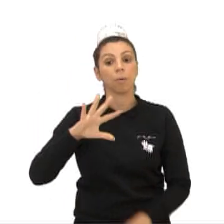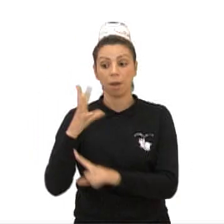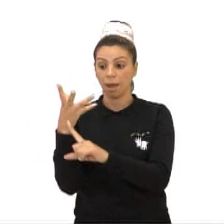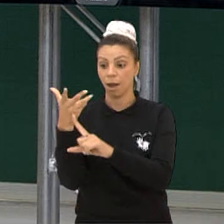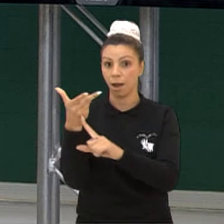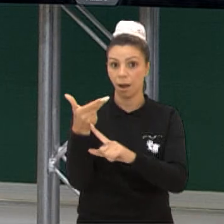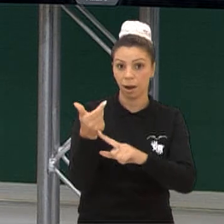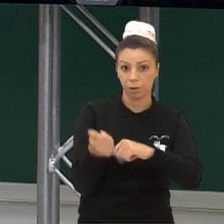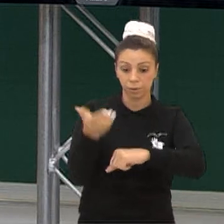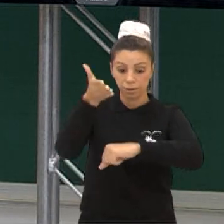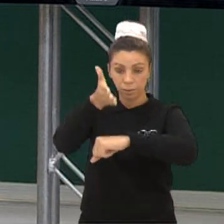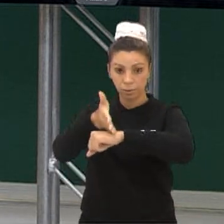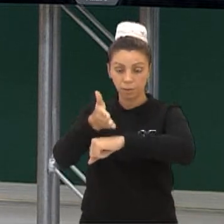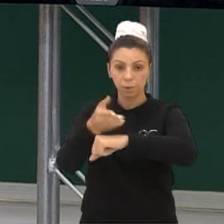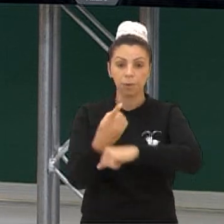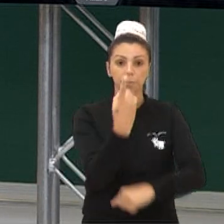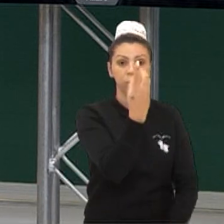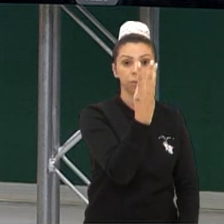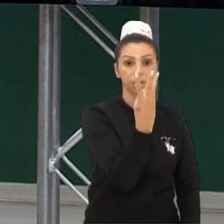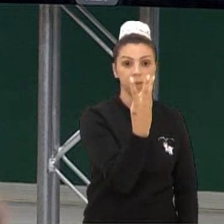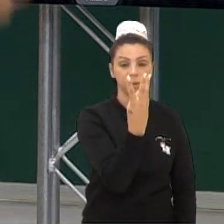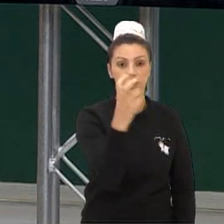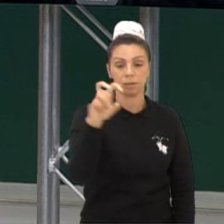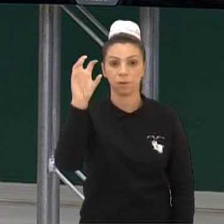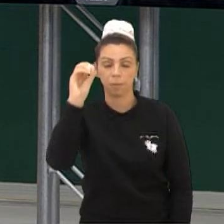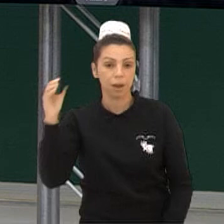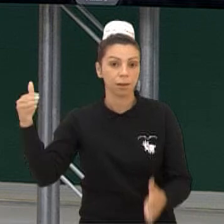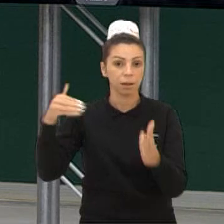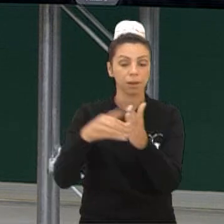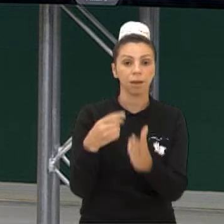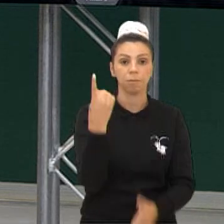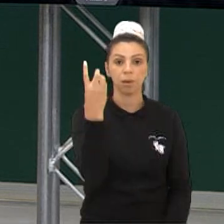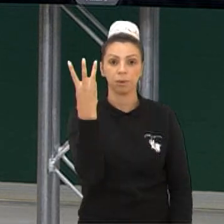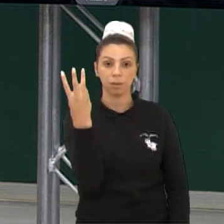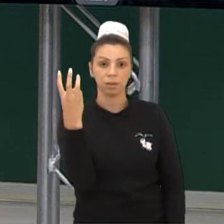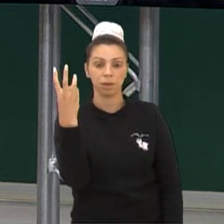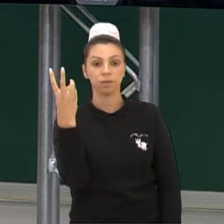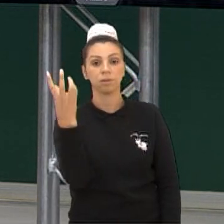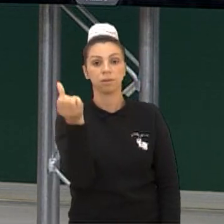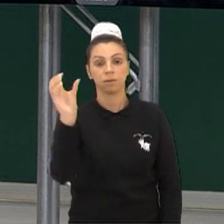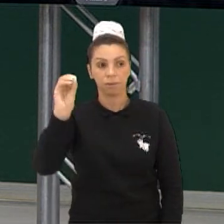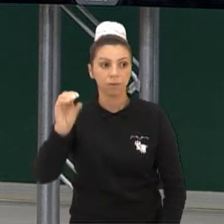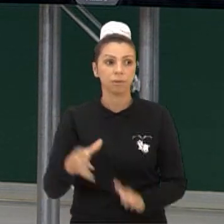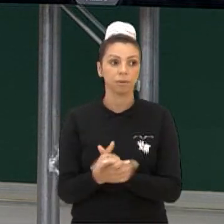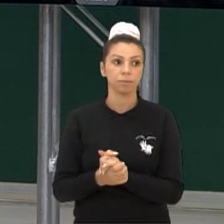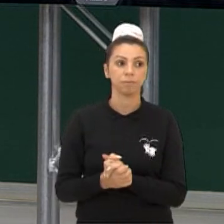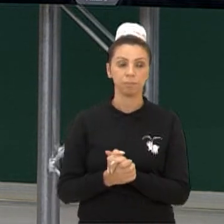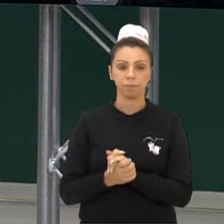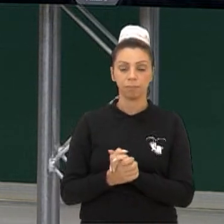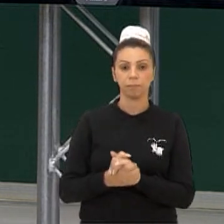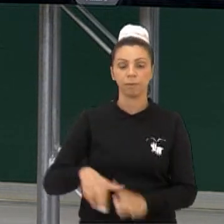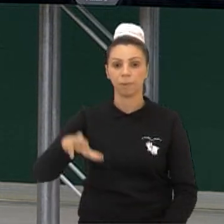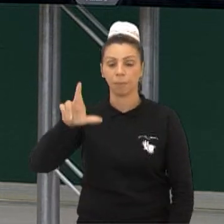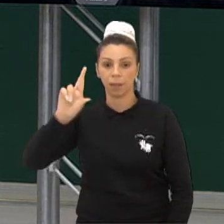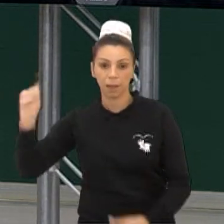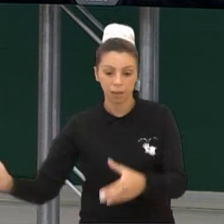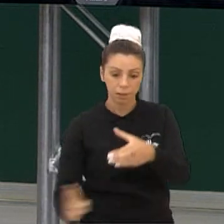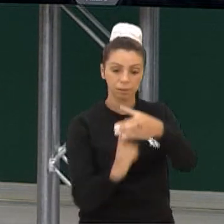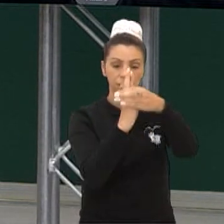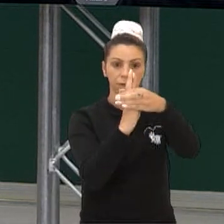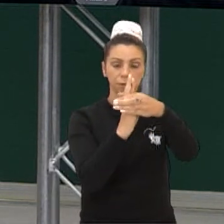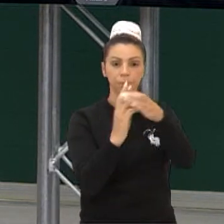que a arte moderna de 1350 a 1850. Barreiro são três movimentos dentro do barreiro, que é o